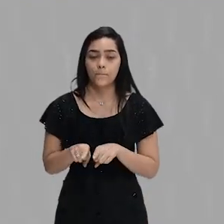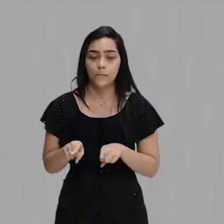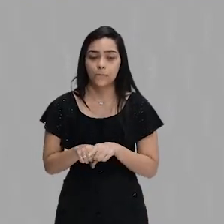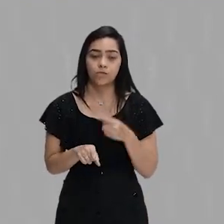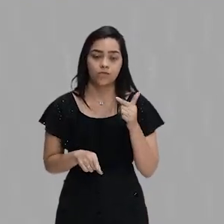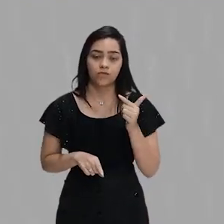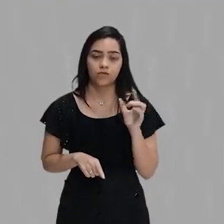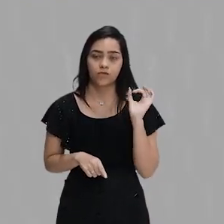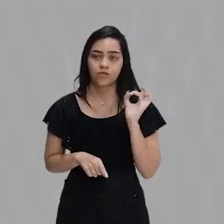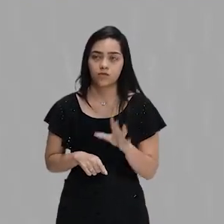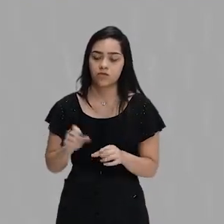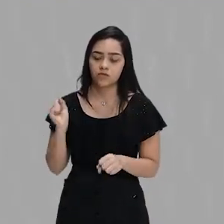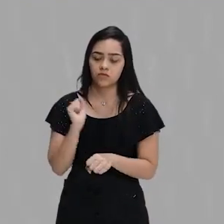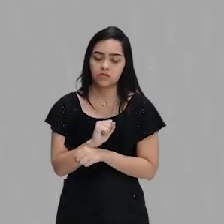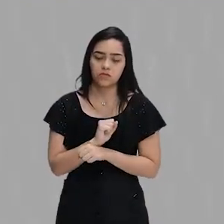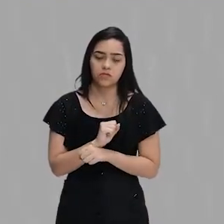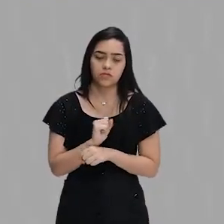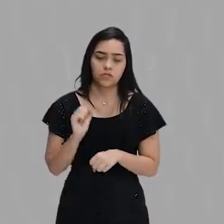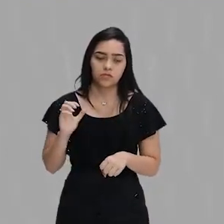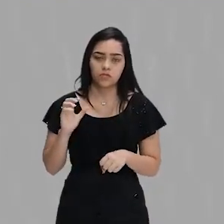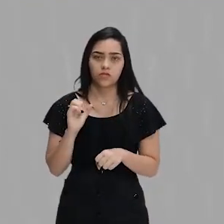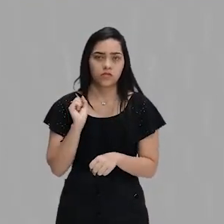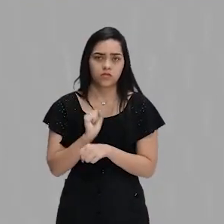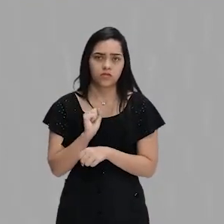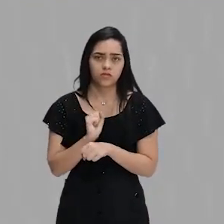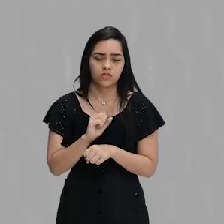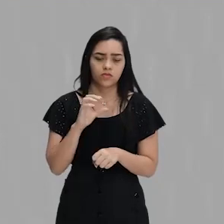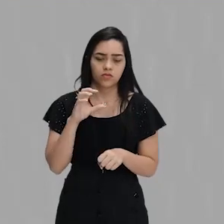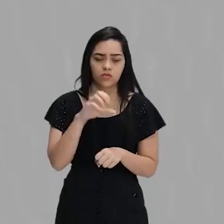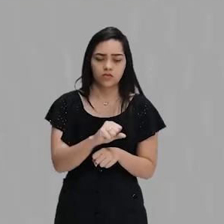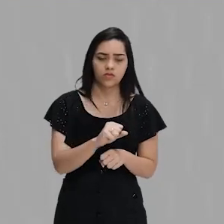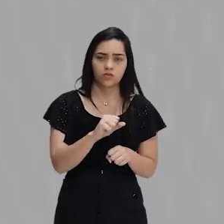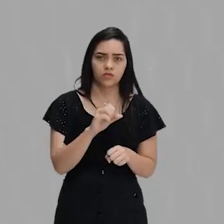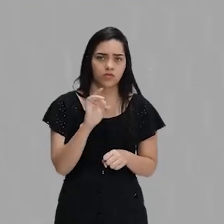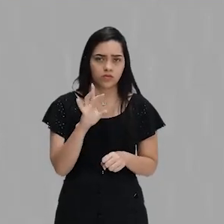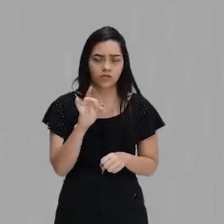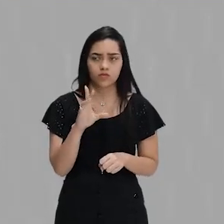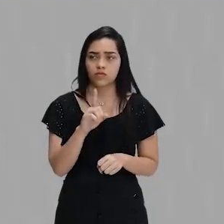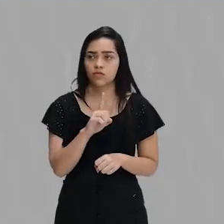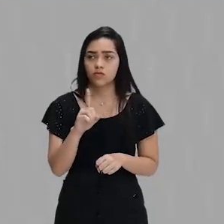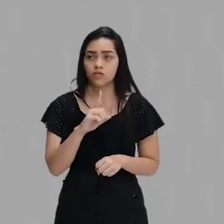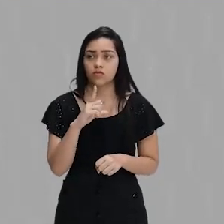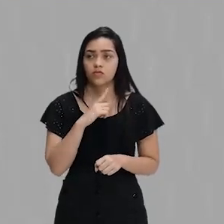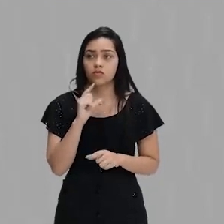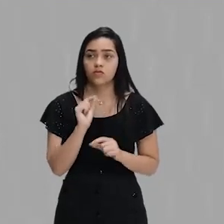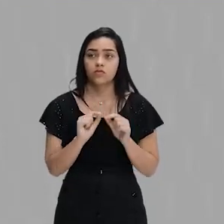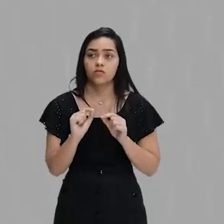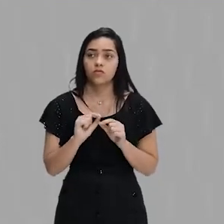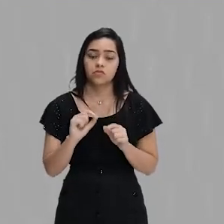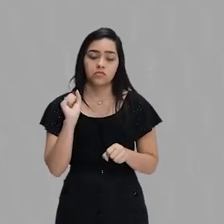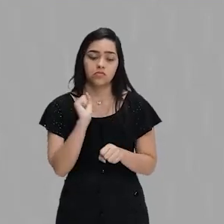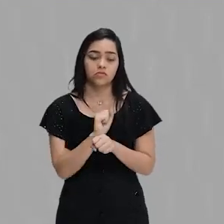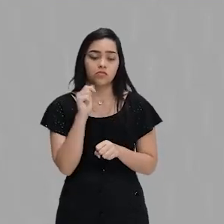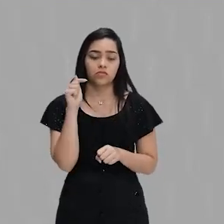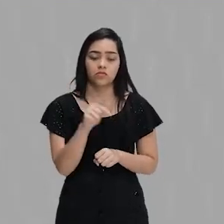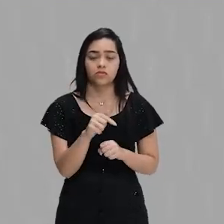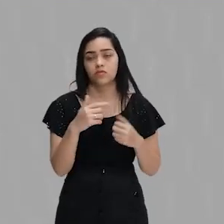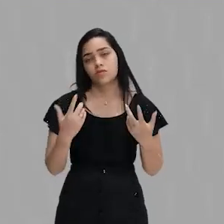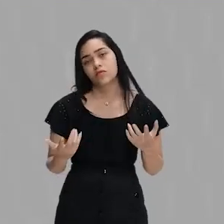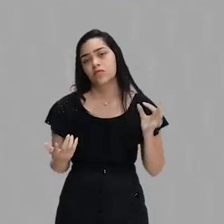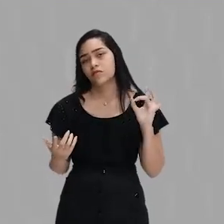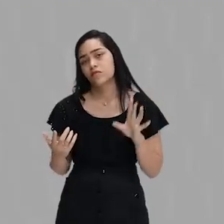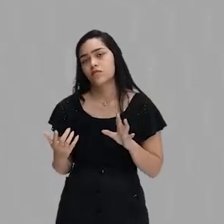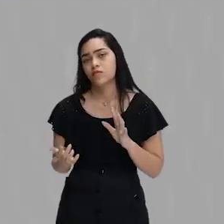ali parasitando a árvore que ela está ali morando. Ela apenas está alojada. Ela está